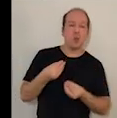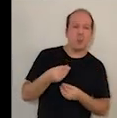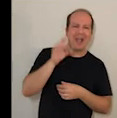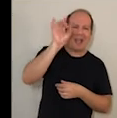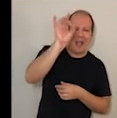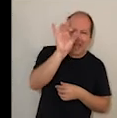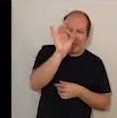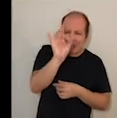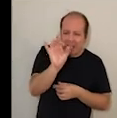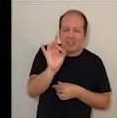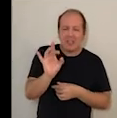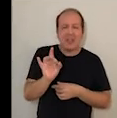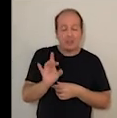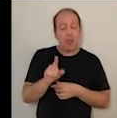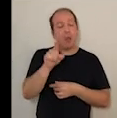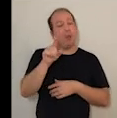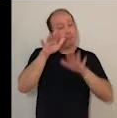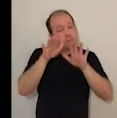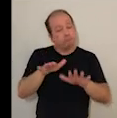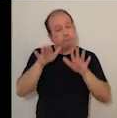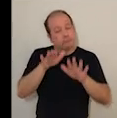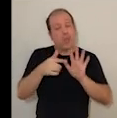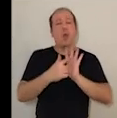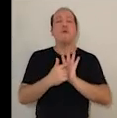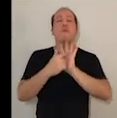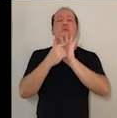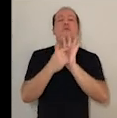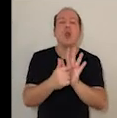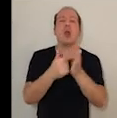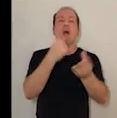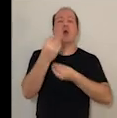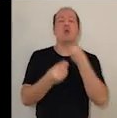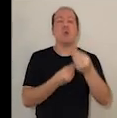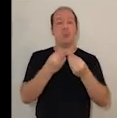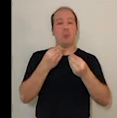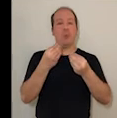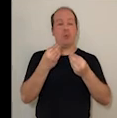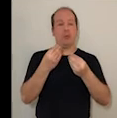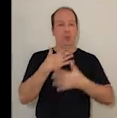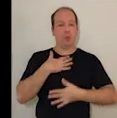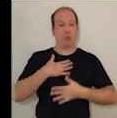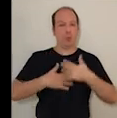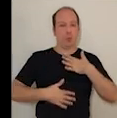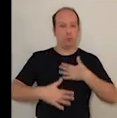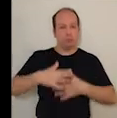eles, gota a gota. Seja vagaroso ao revirar-lhes o espeto dentro do